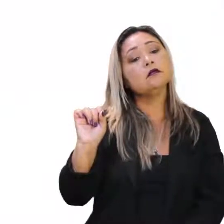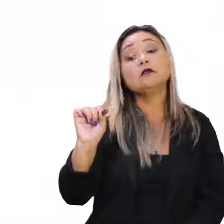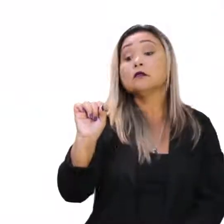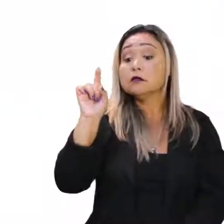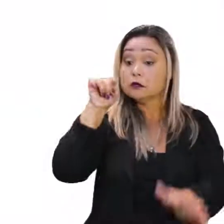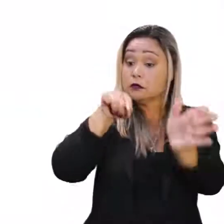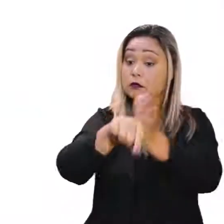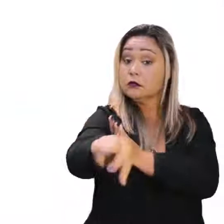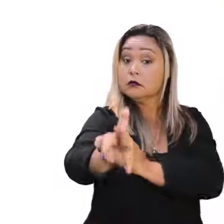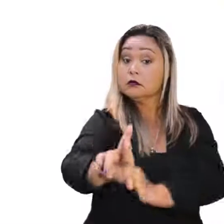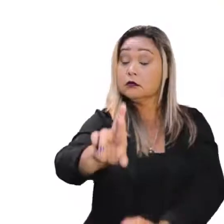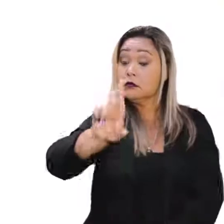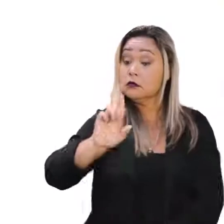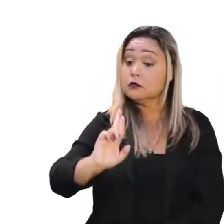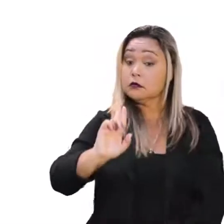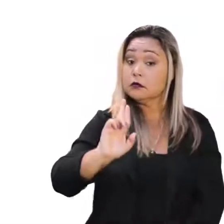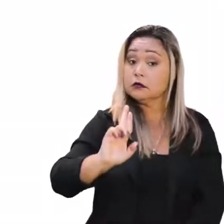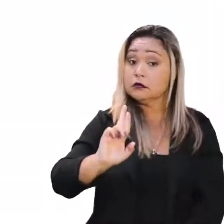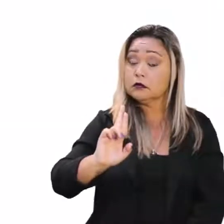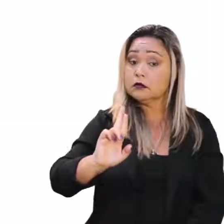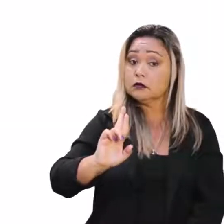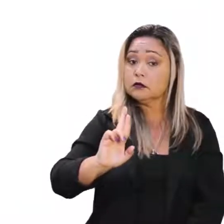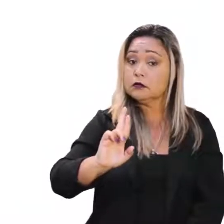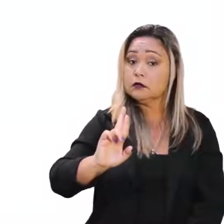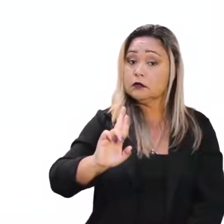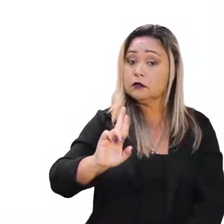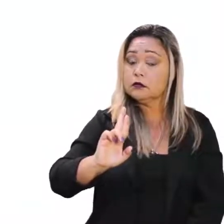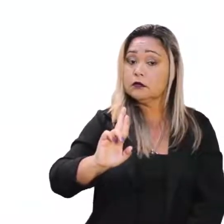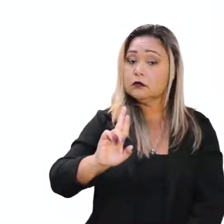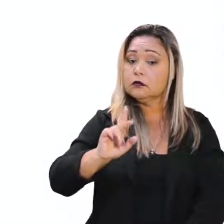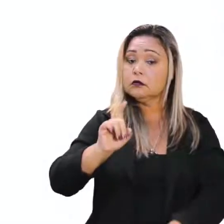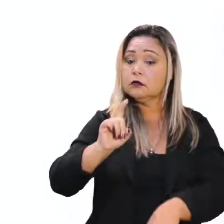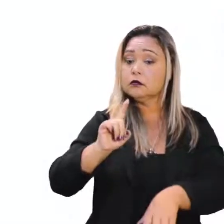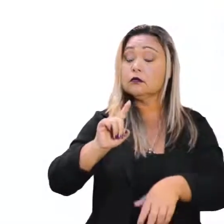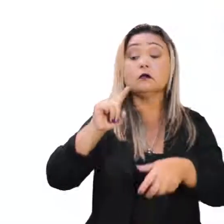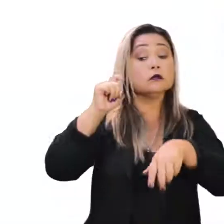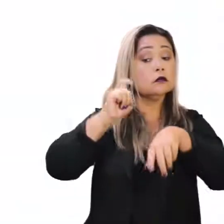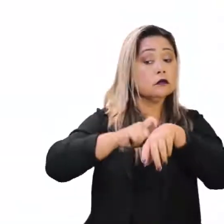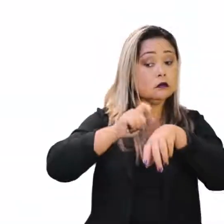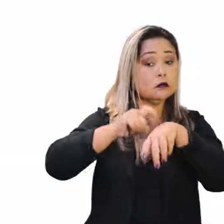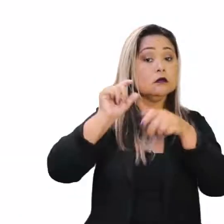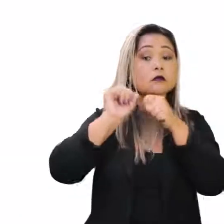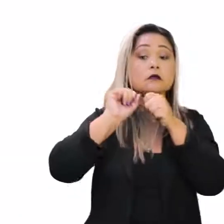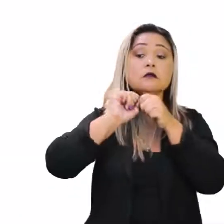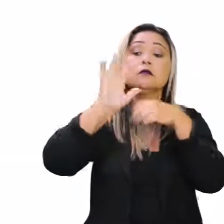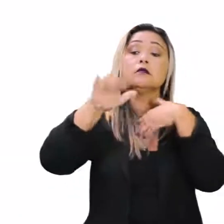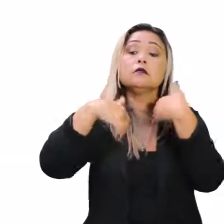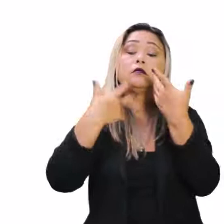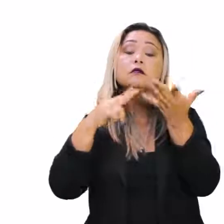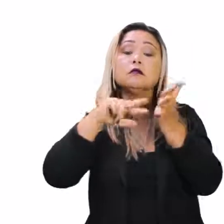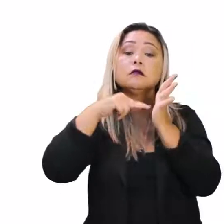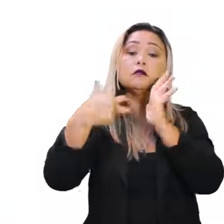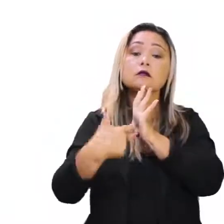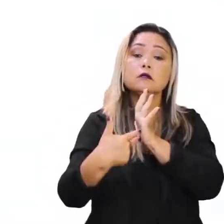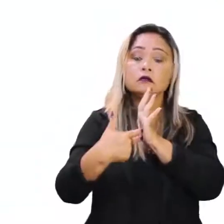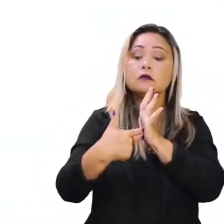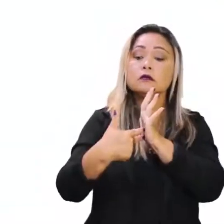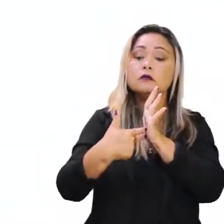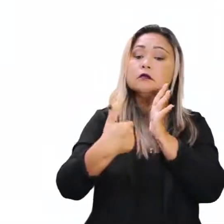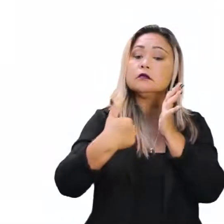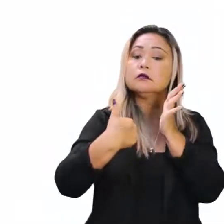A nossa enquete é sobre o momento da pintura histórica no Brasil, né? O que significa, tem a ver com a